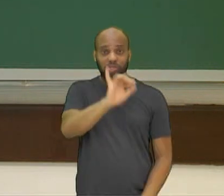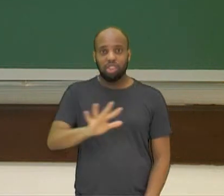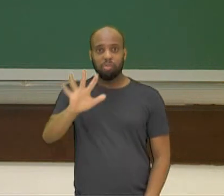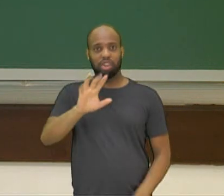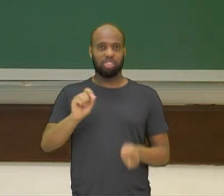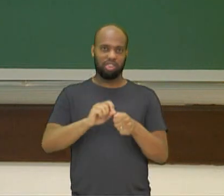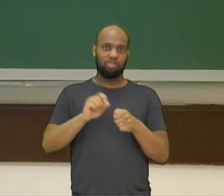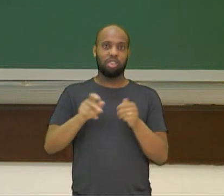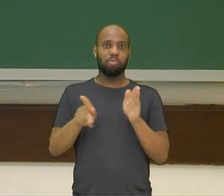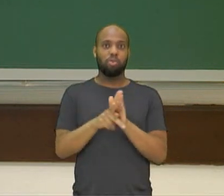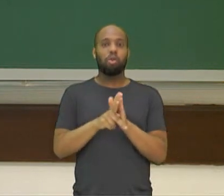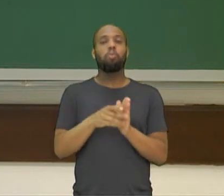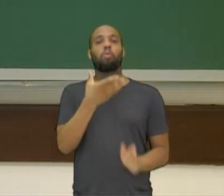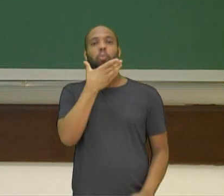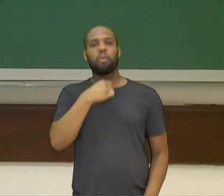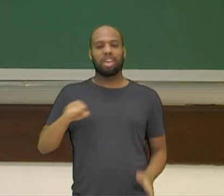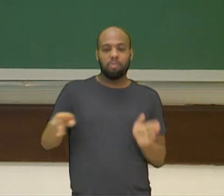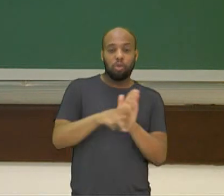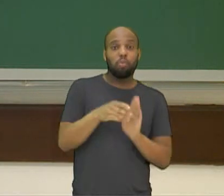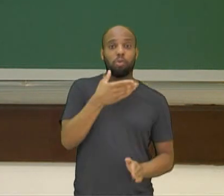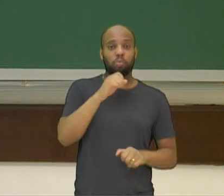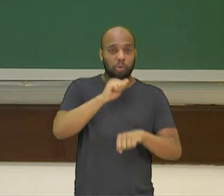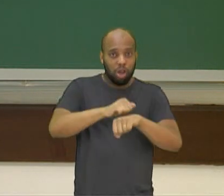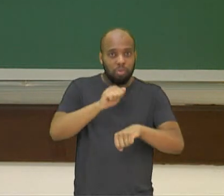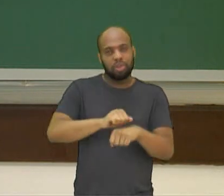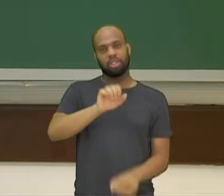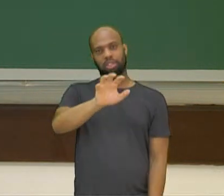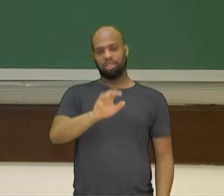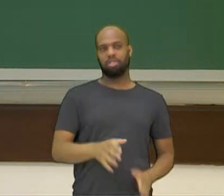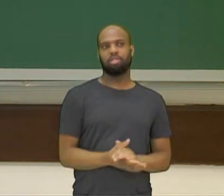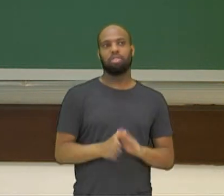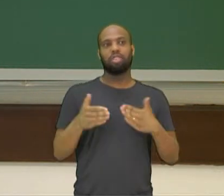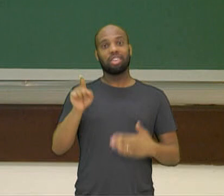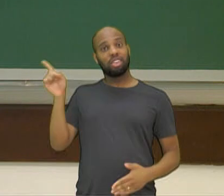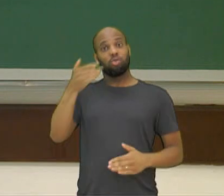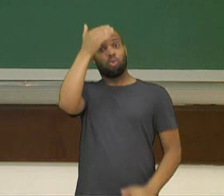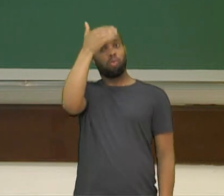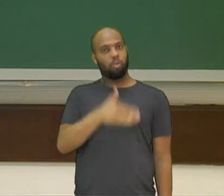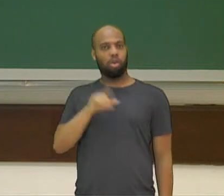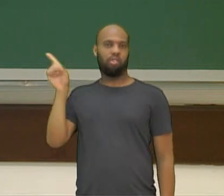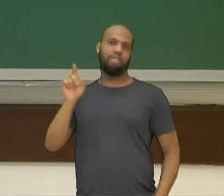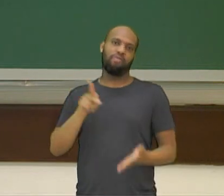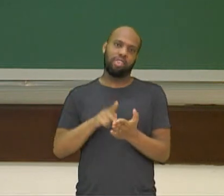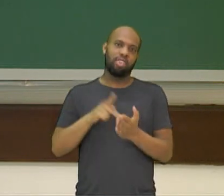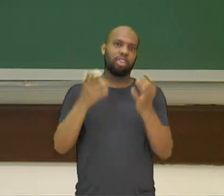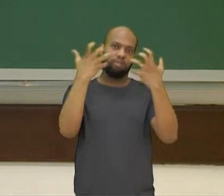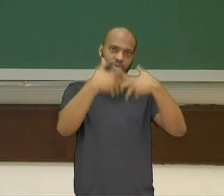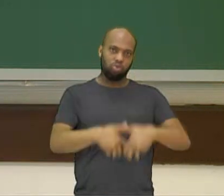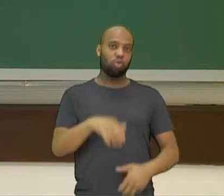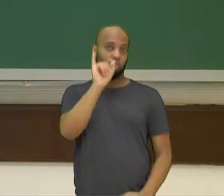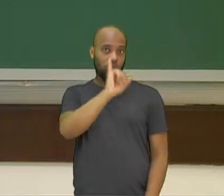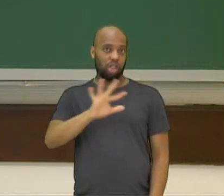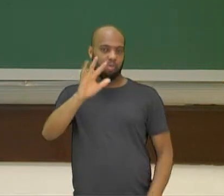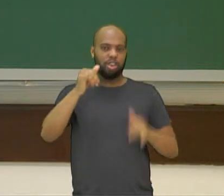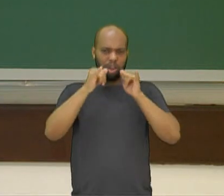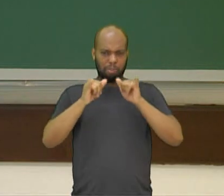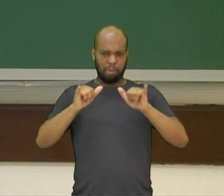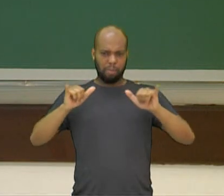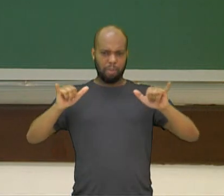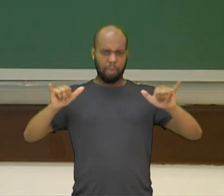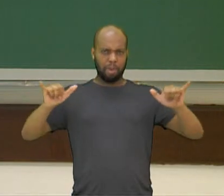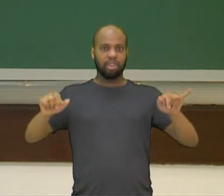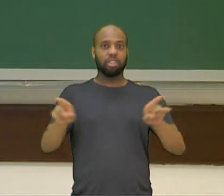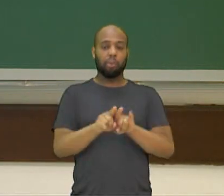de pai dos pobres, aqui, essa é a prova de que realmente ela funcionou e de que realmente a